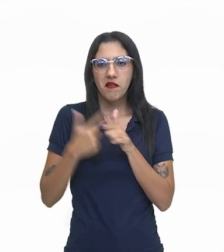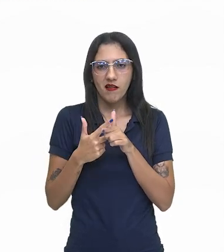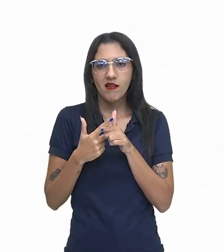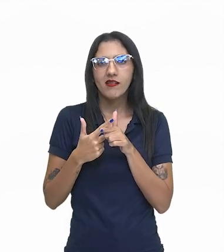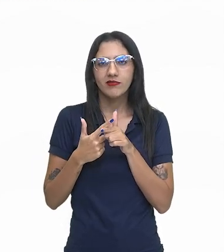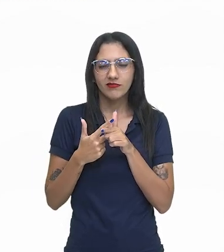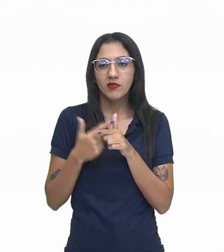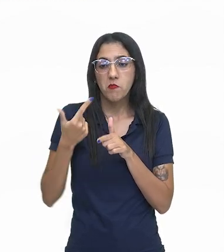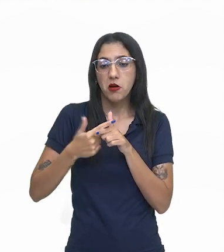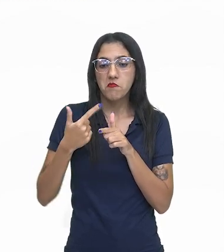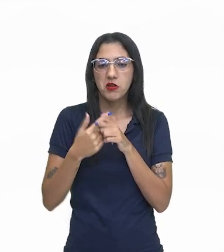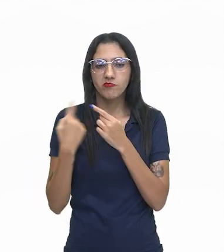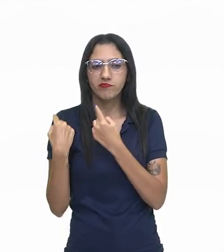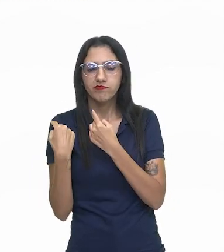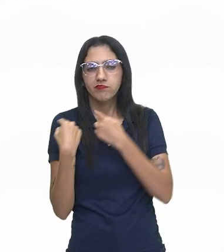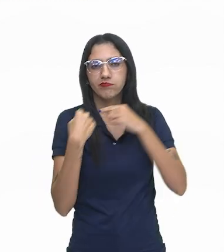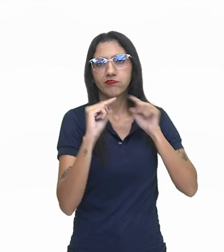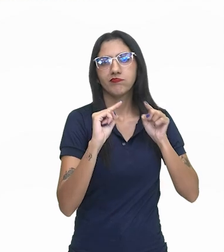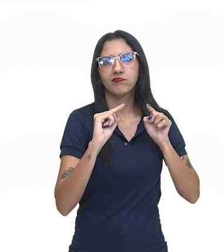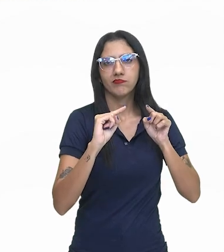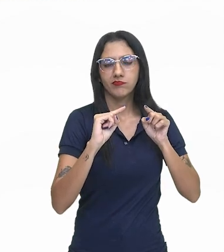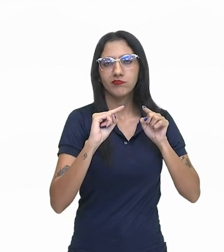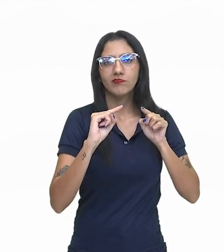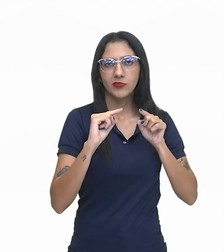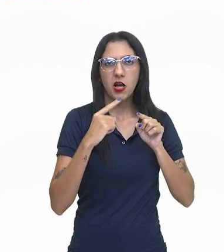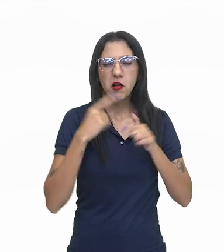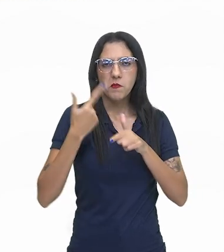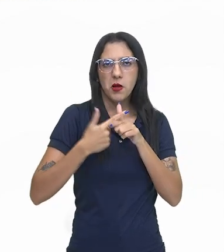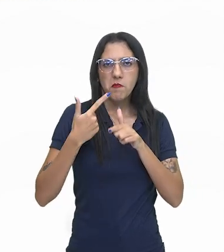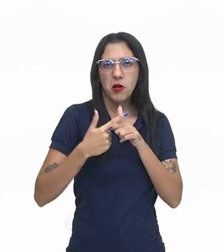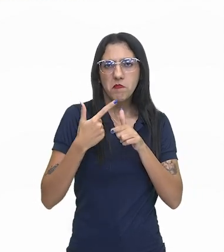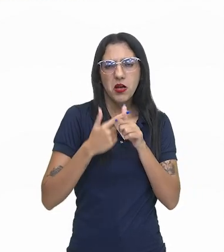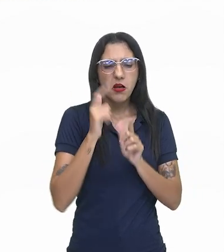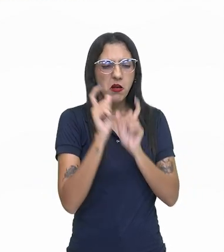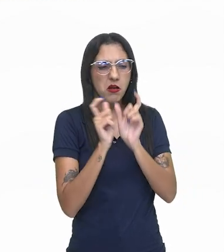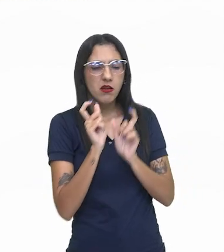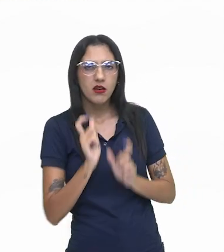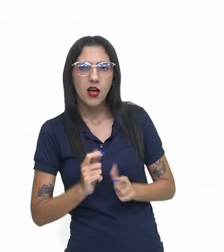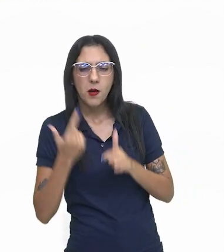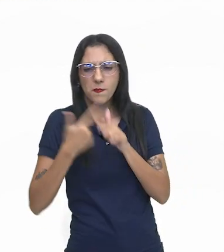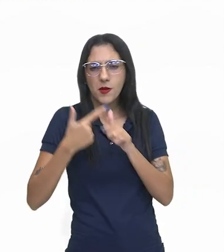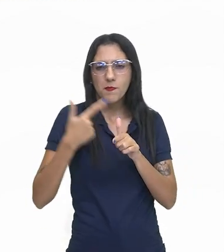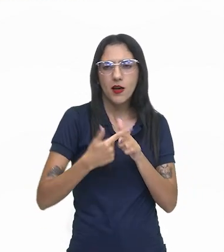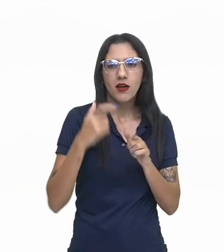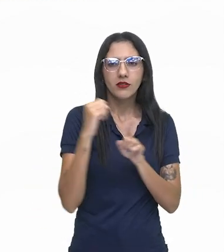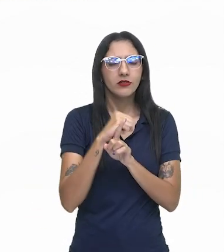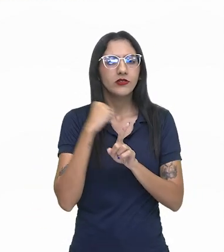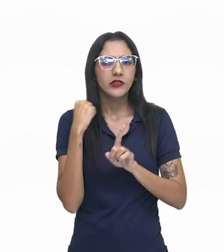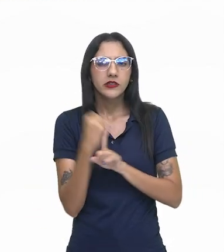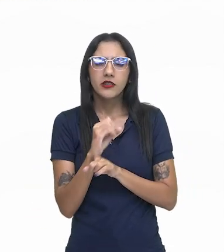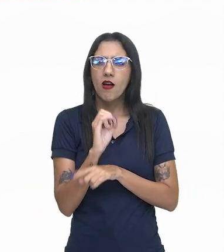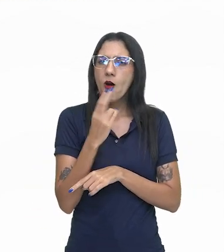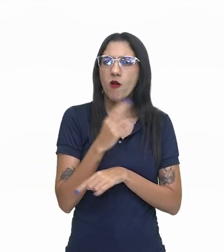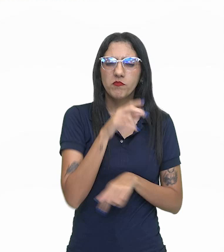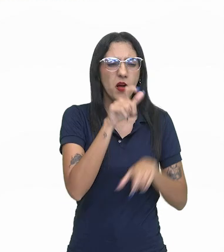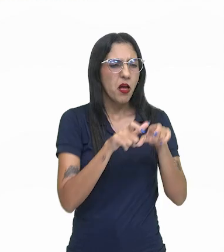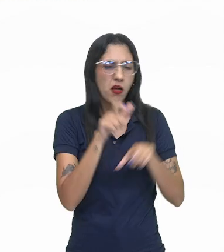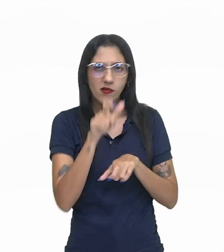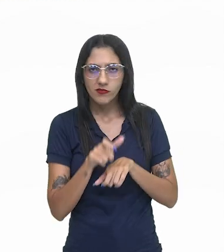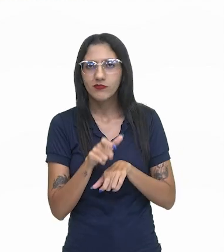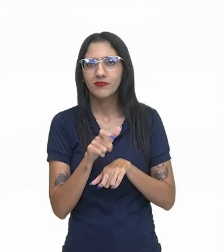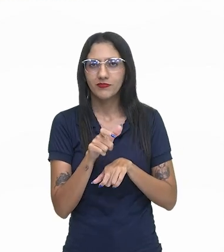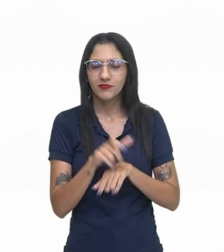para satirizar, né? Para criticar a sociedade ou as pessoas de modo